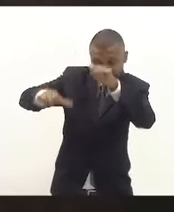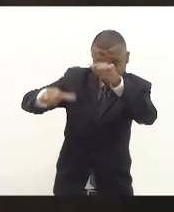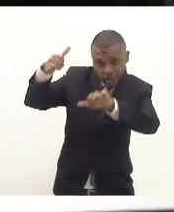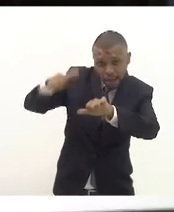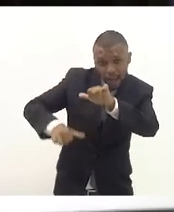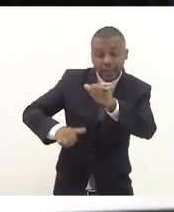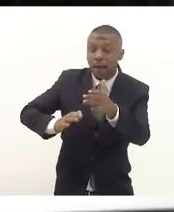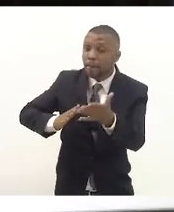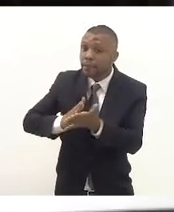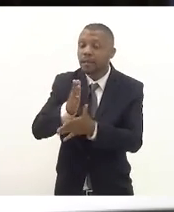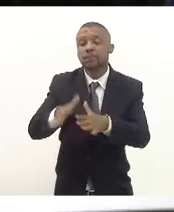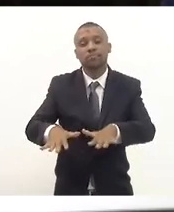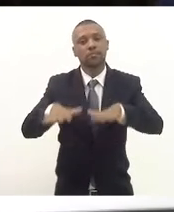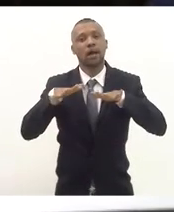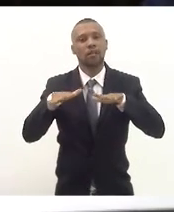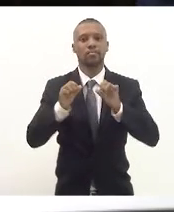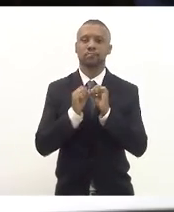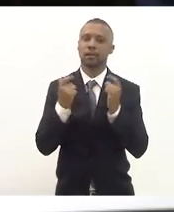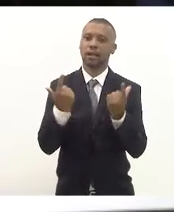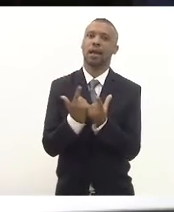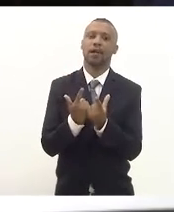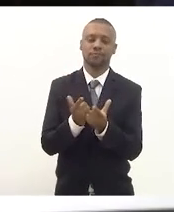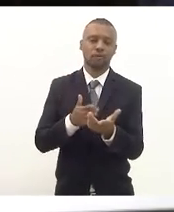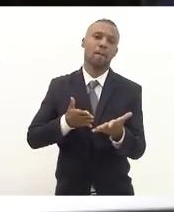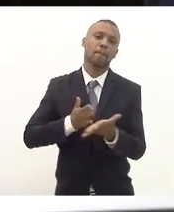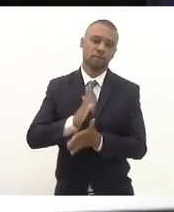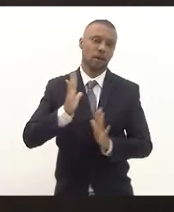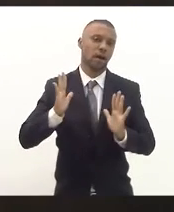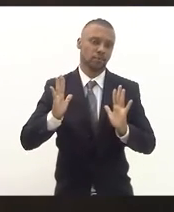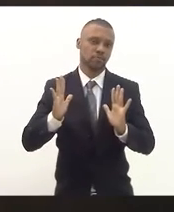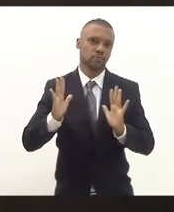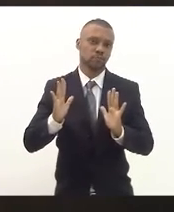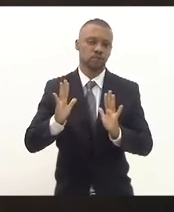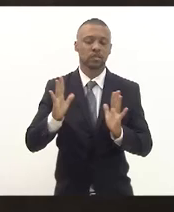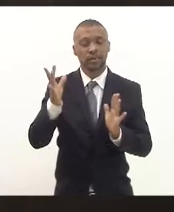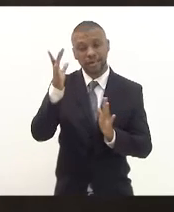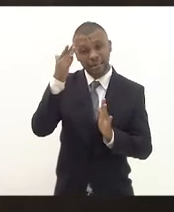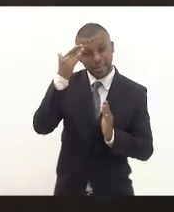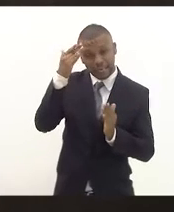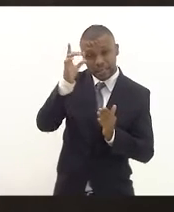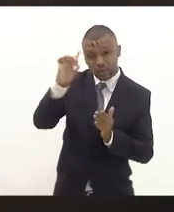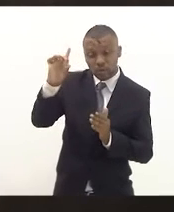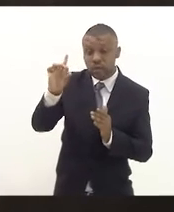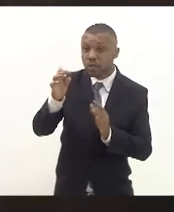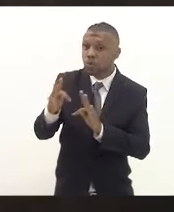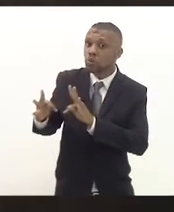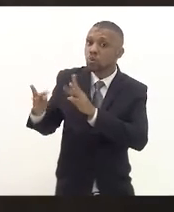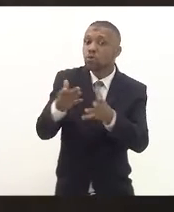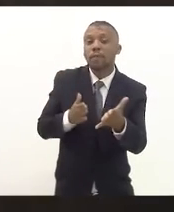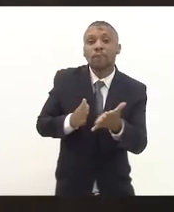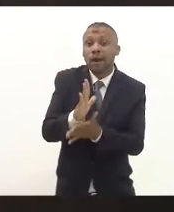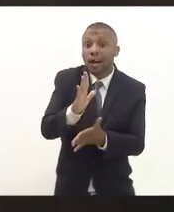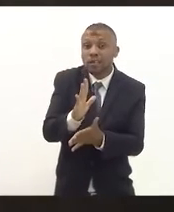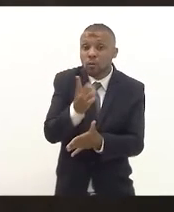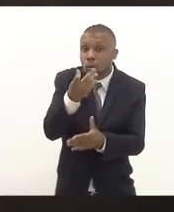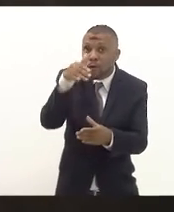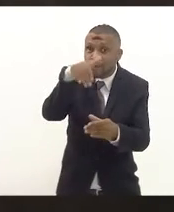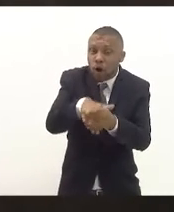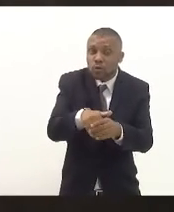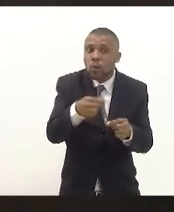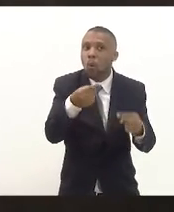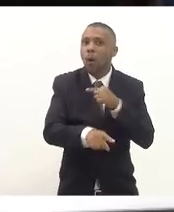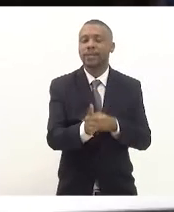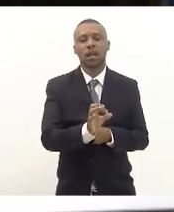por essa casa e graças a Deus céus foi aprovada por unanimidade você não teve um voto contrário